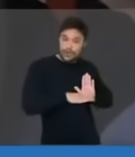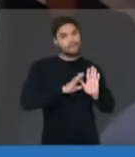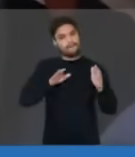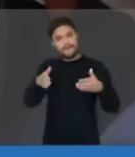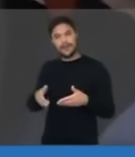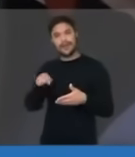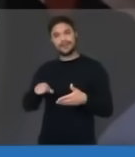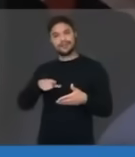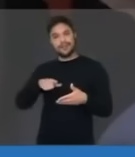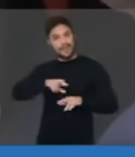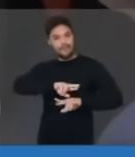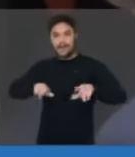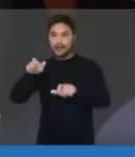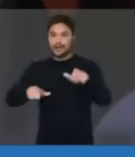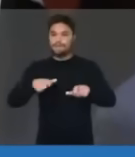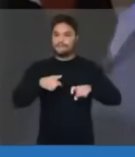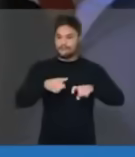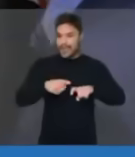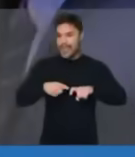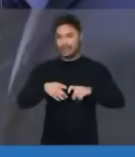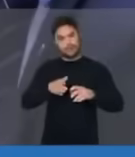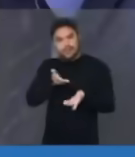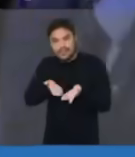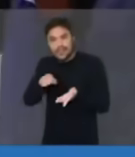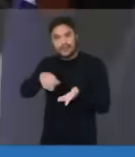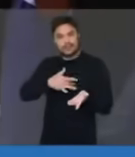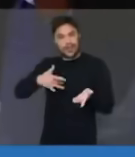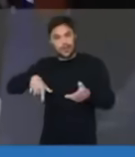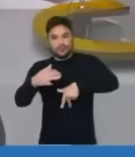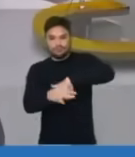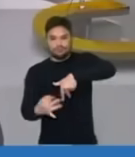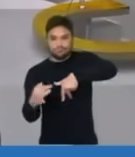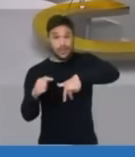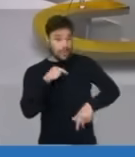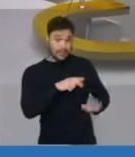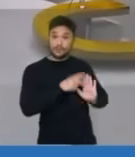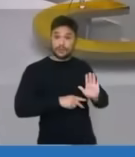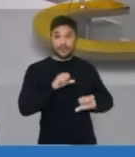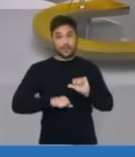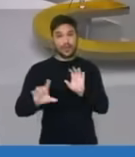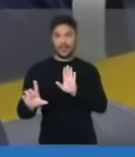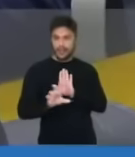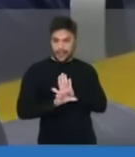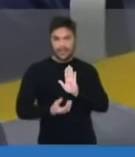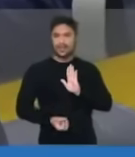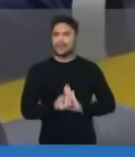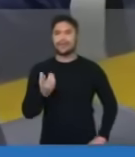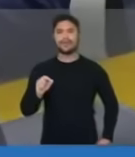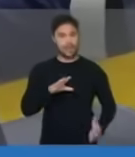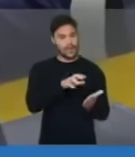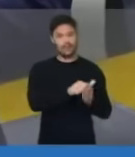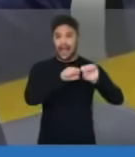nós tenhamos uma multissetorialidade no atendimento à própria saúde. E esse projeto, ele modifica a lei e estabelece cadastro